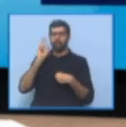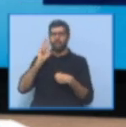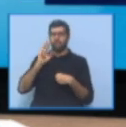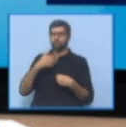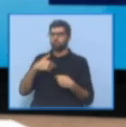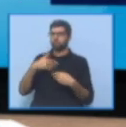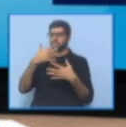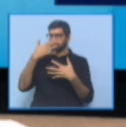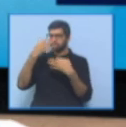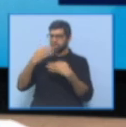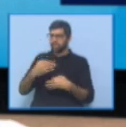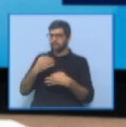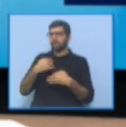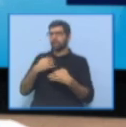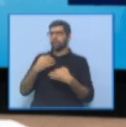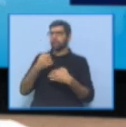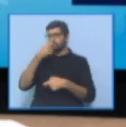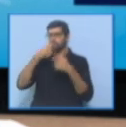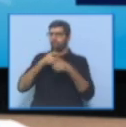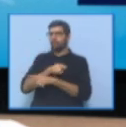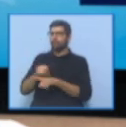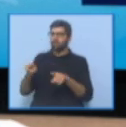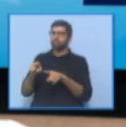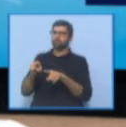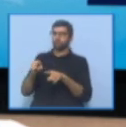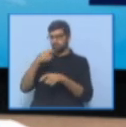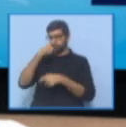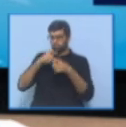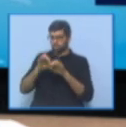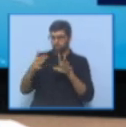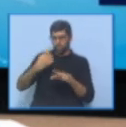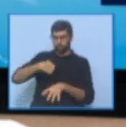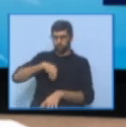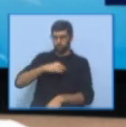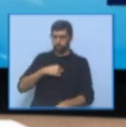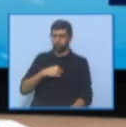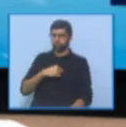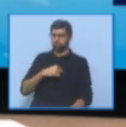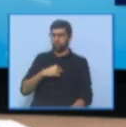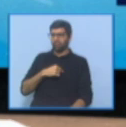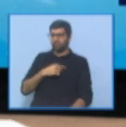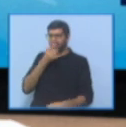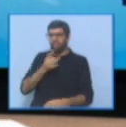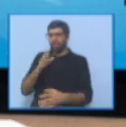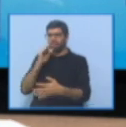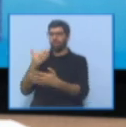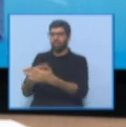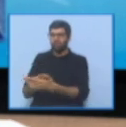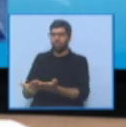e não deixar que estas pessoas, que são seres humanos como nós, possam morrer em